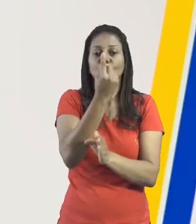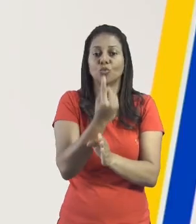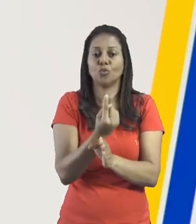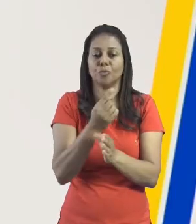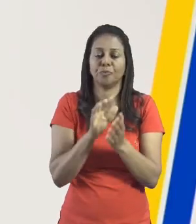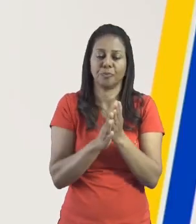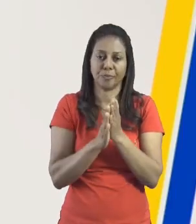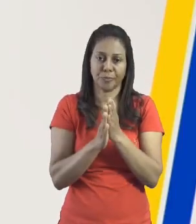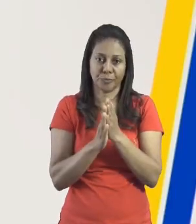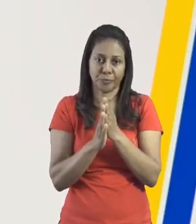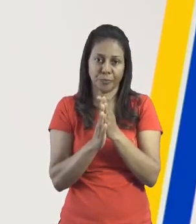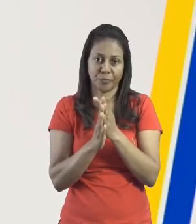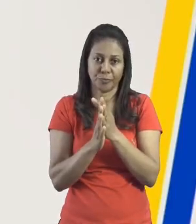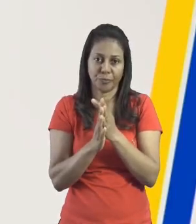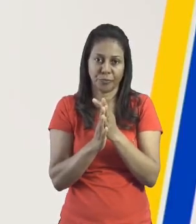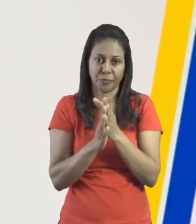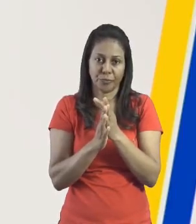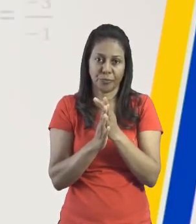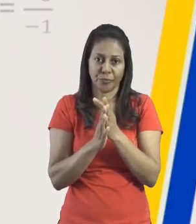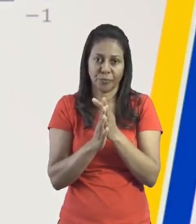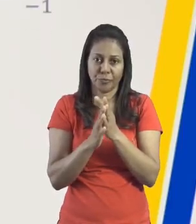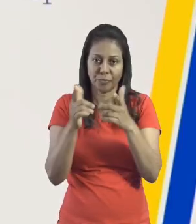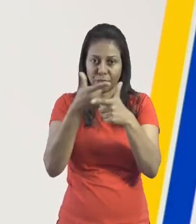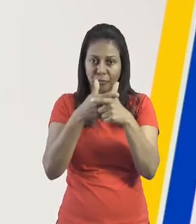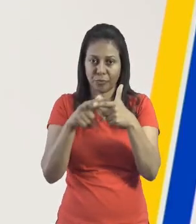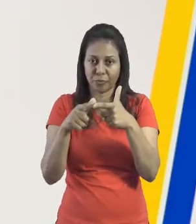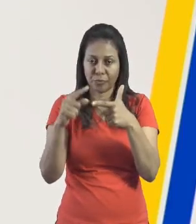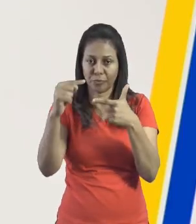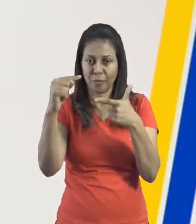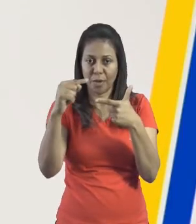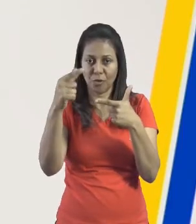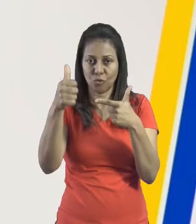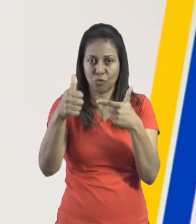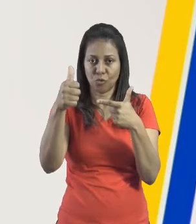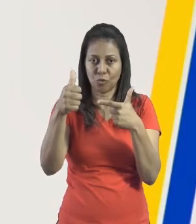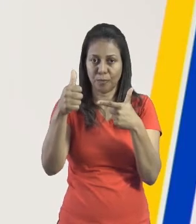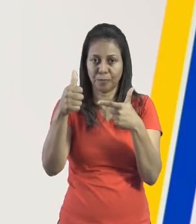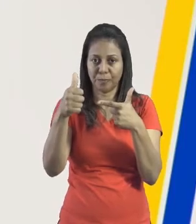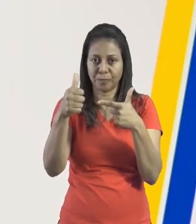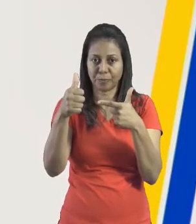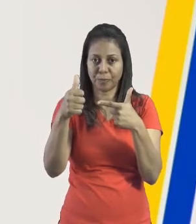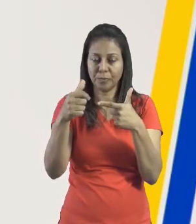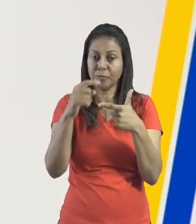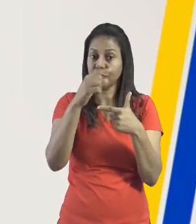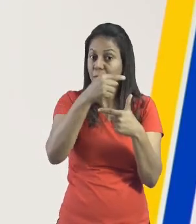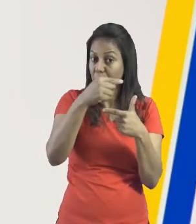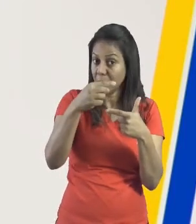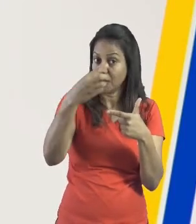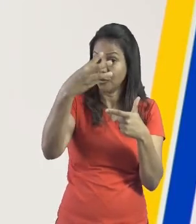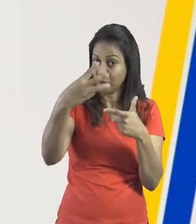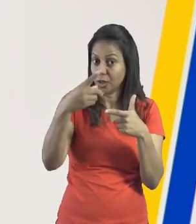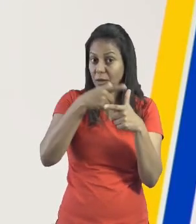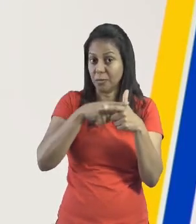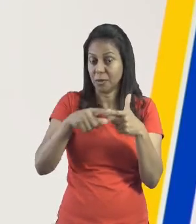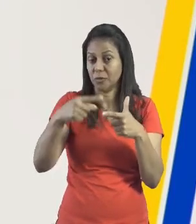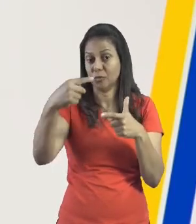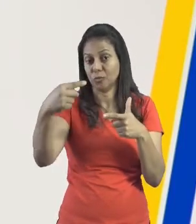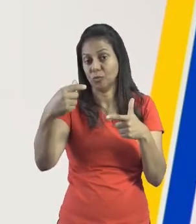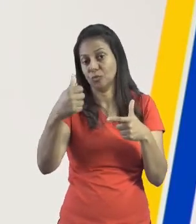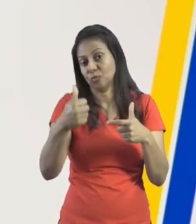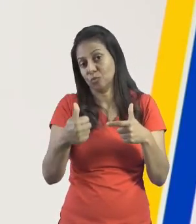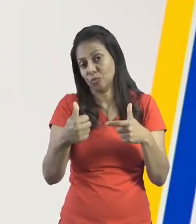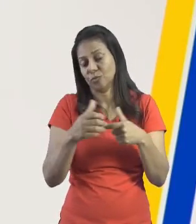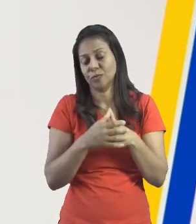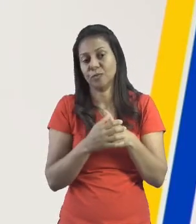menos 1. Então, se dividirmos aqui por menos 1, ó, vai ficar menos 3 dividido por menos